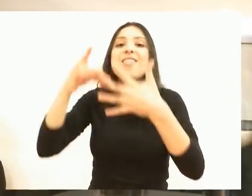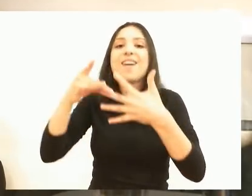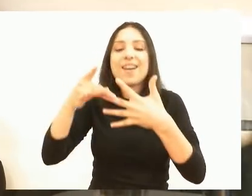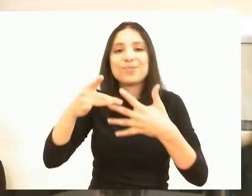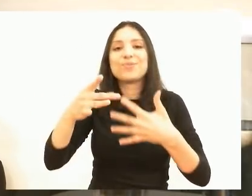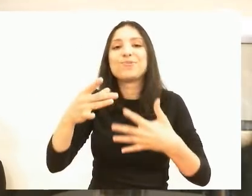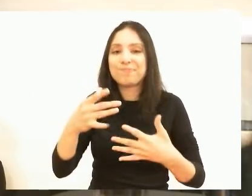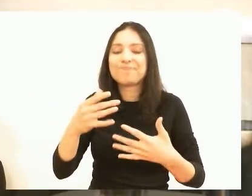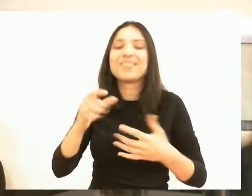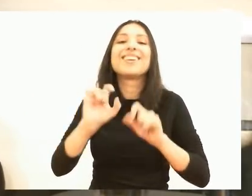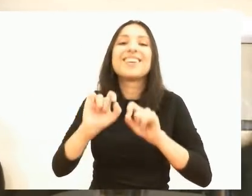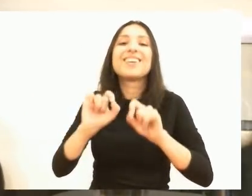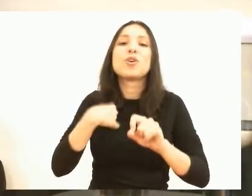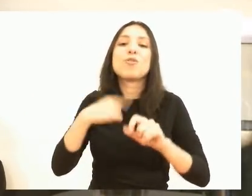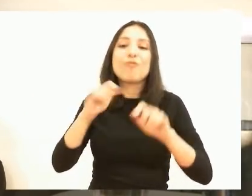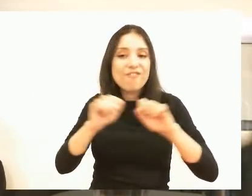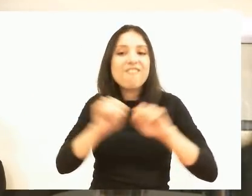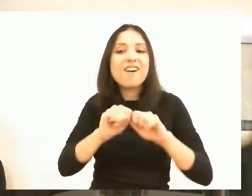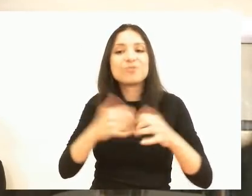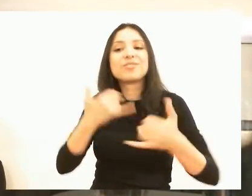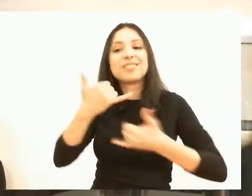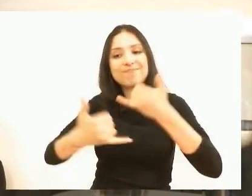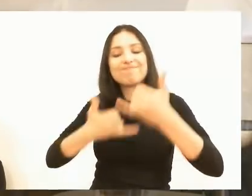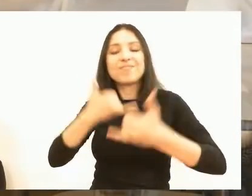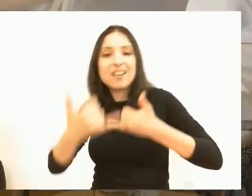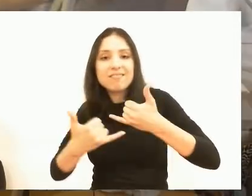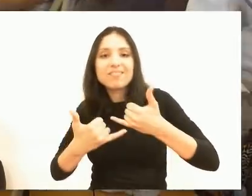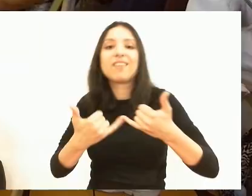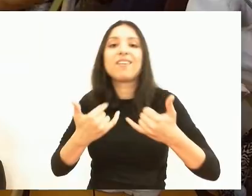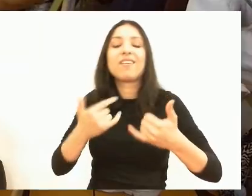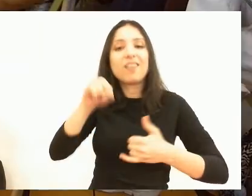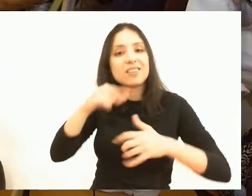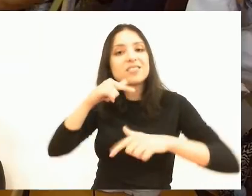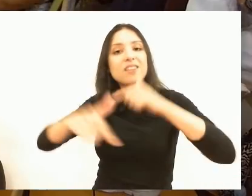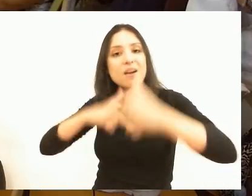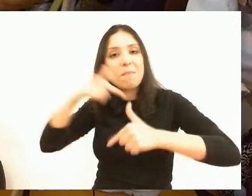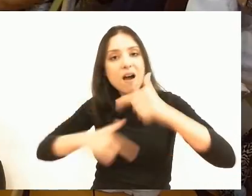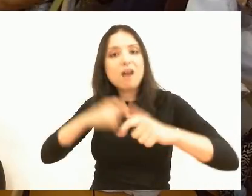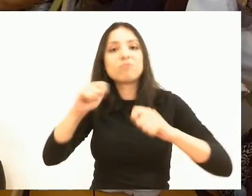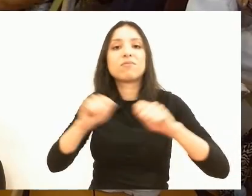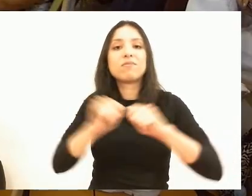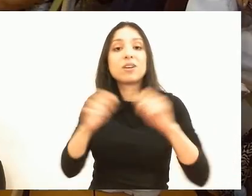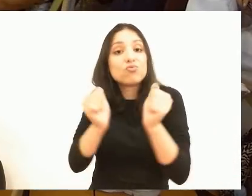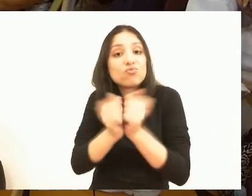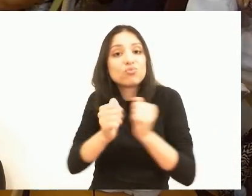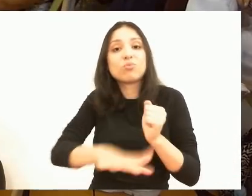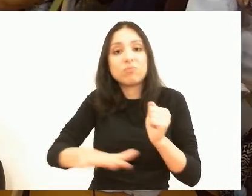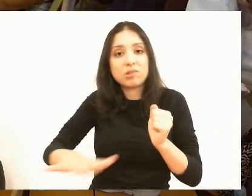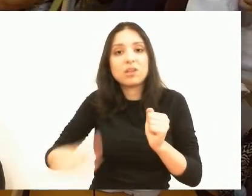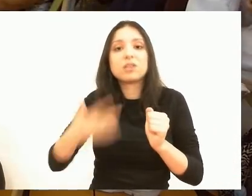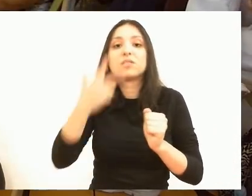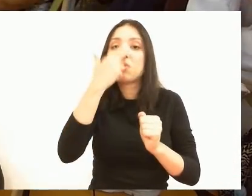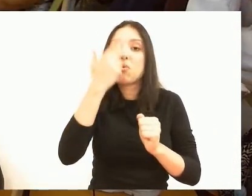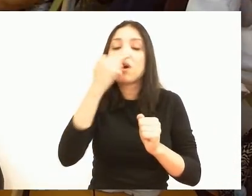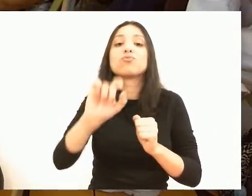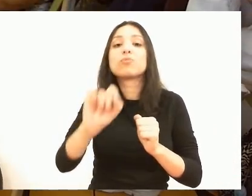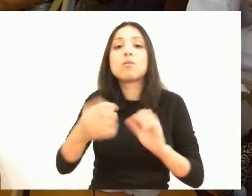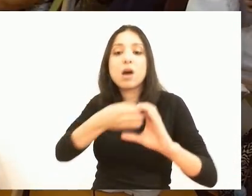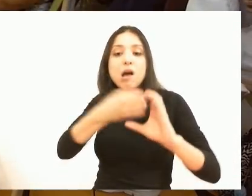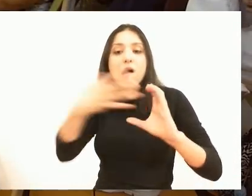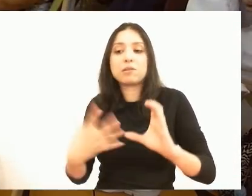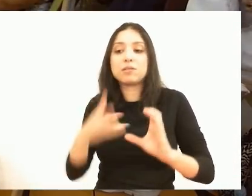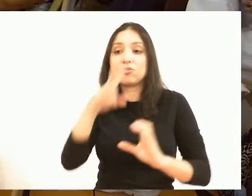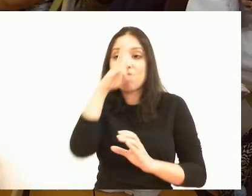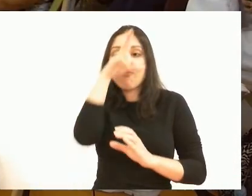a escuta do corpo para criança então isso é um aspecto bastante forte que ficou pra mim